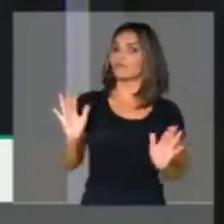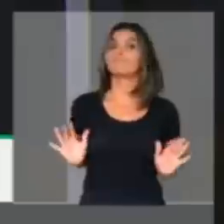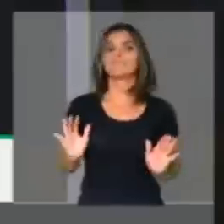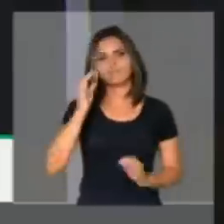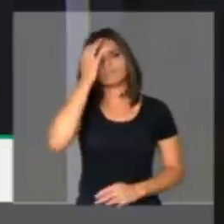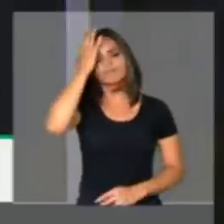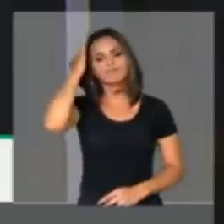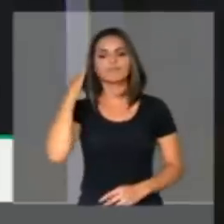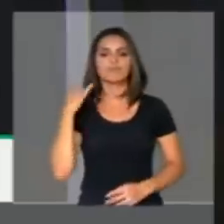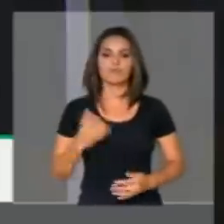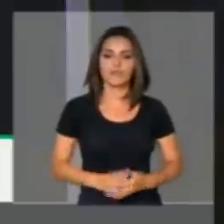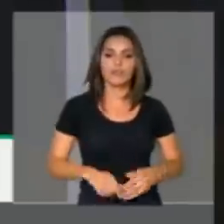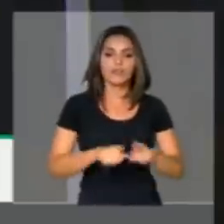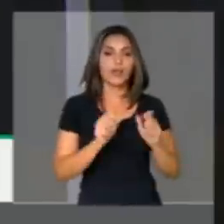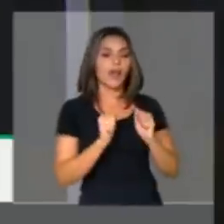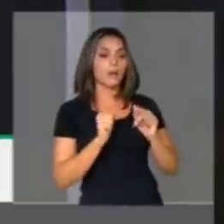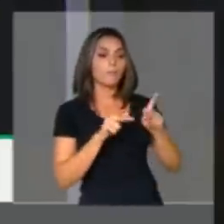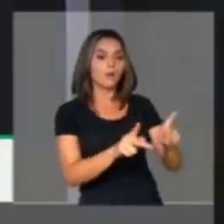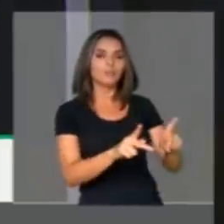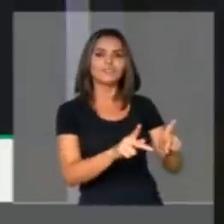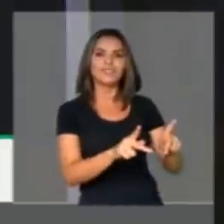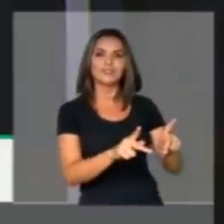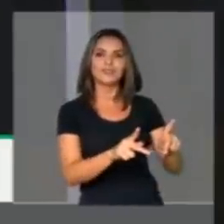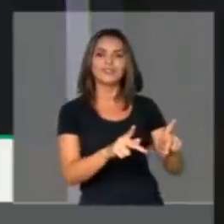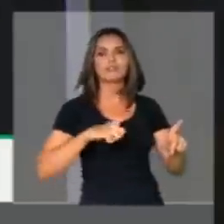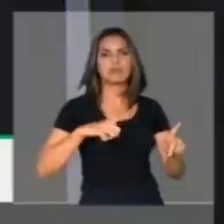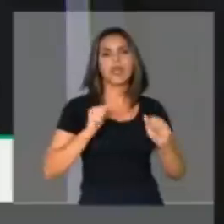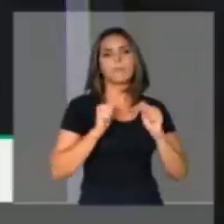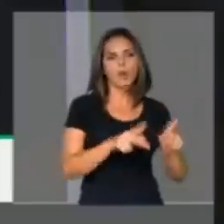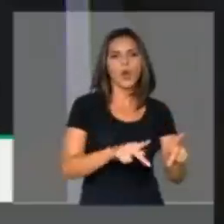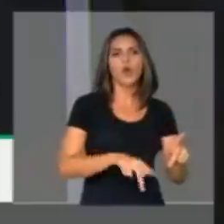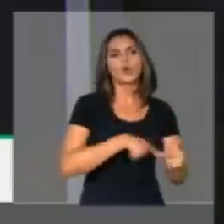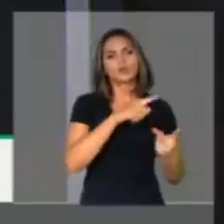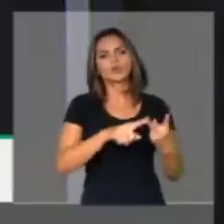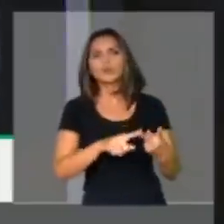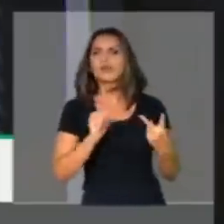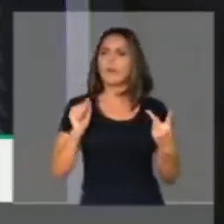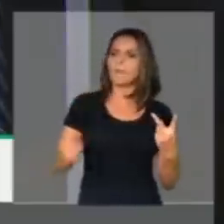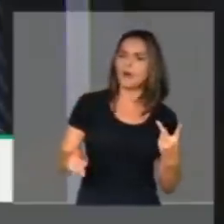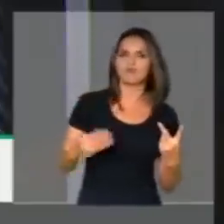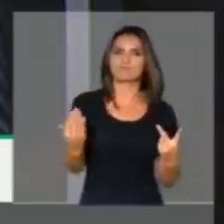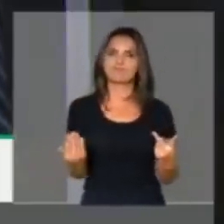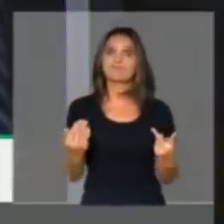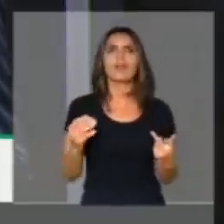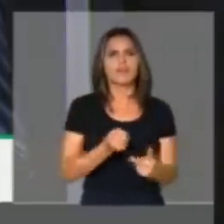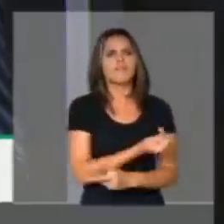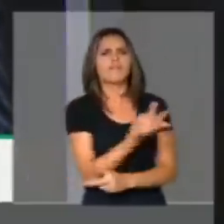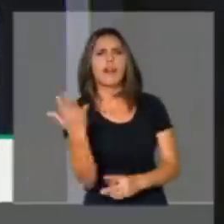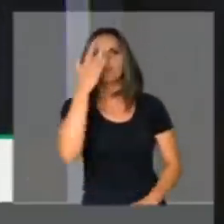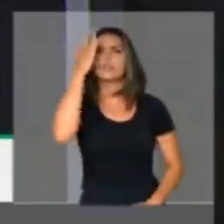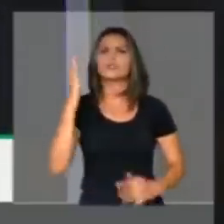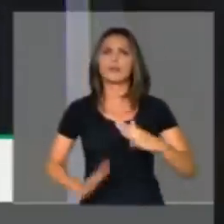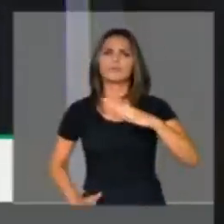será também cortadas as aposentadorias acumuladas e que hoje também fazem com que muitos já furem ou já tenham furado